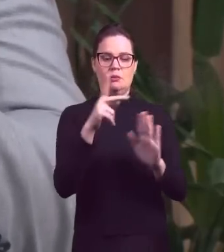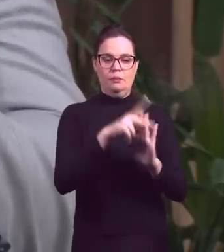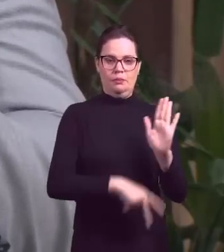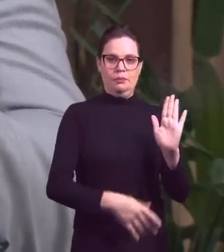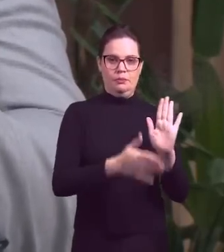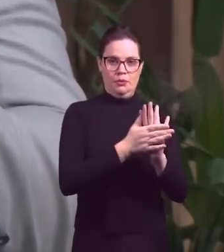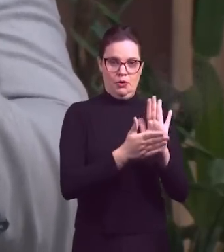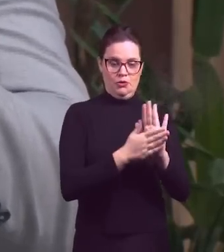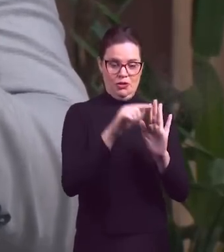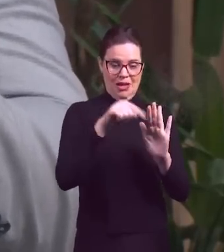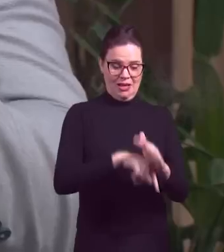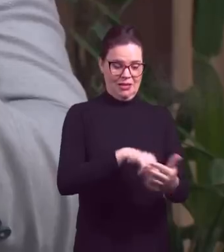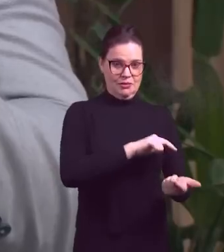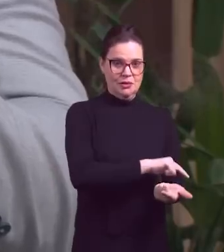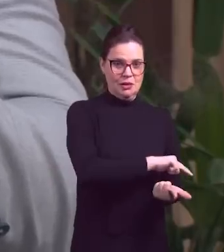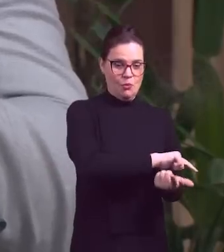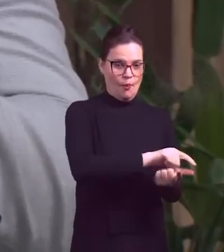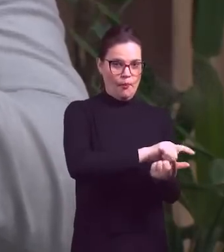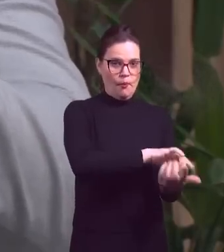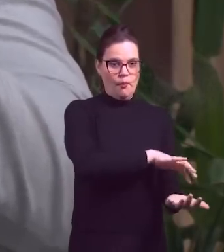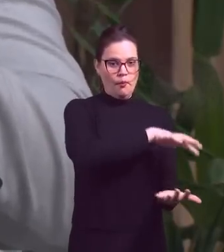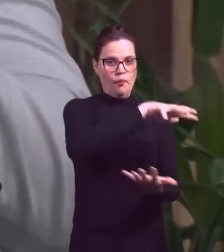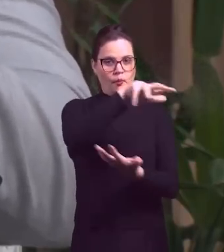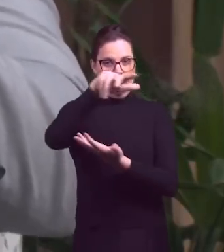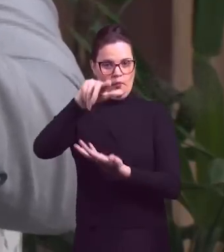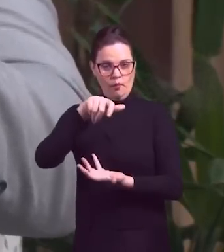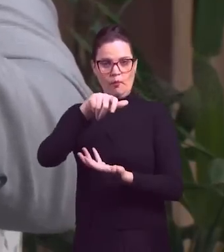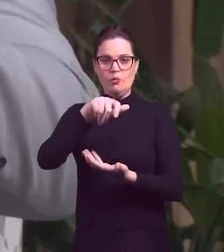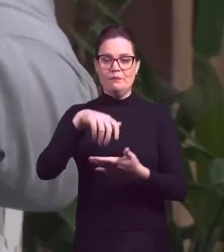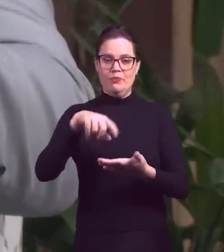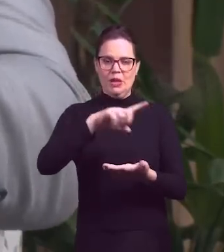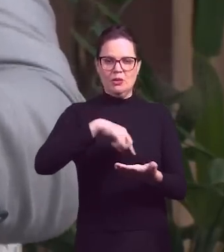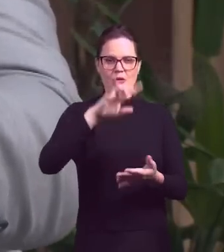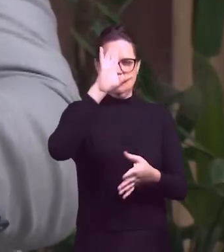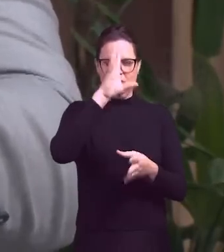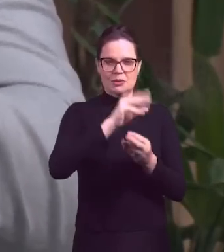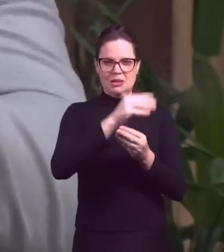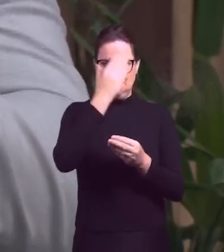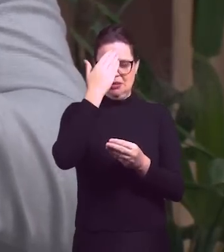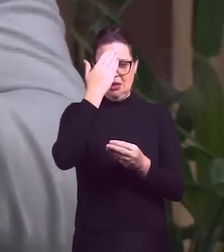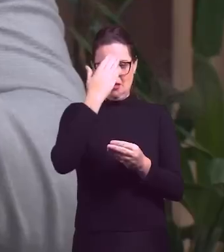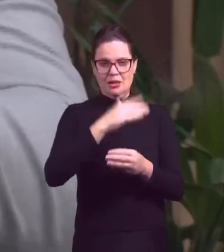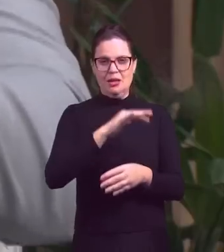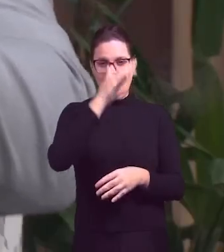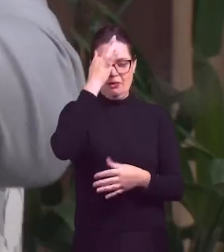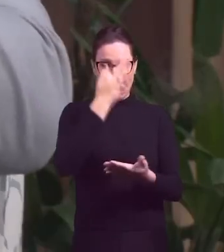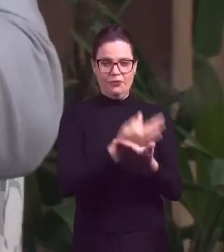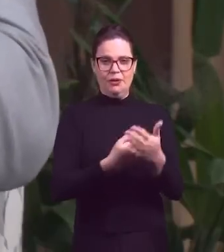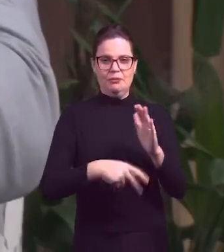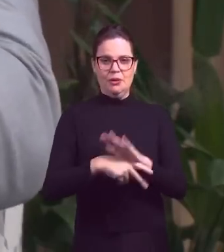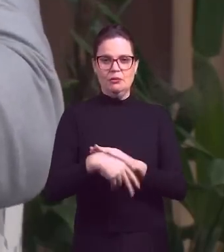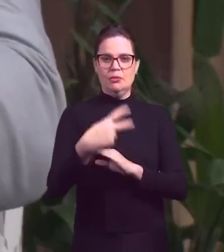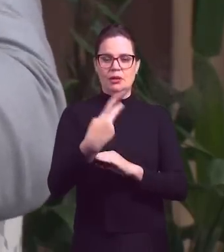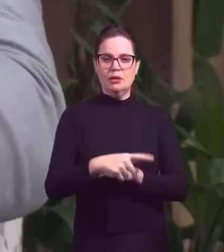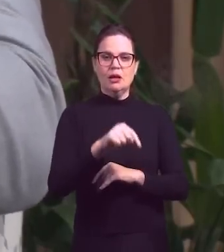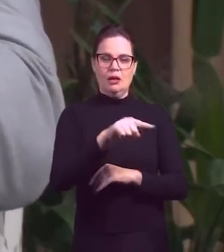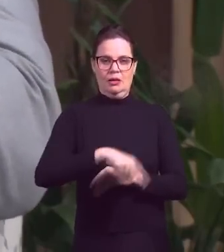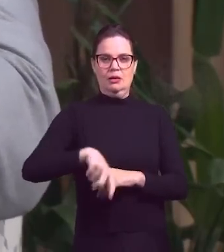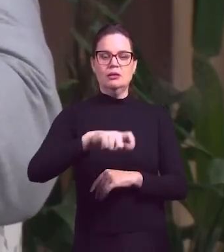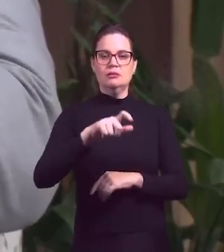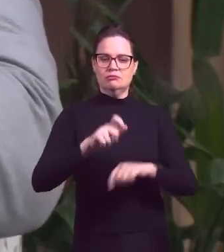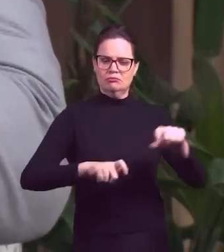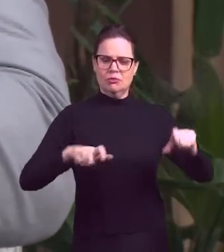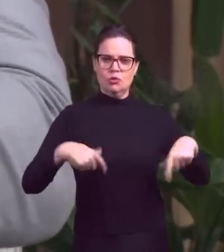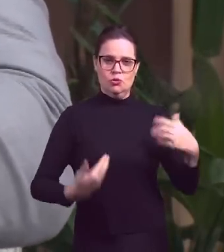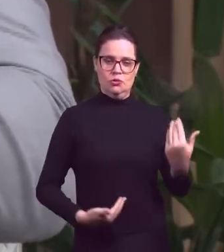ligando o projeto criador, a fé da obra criadora, o elemento que esteve sob os